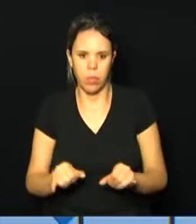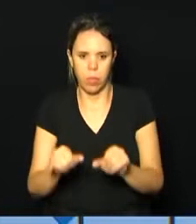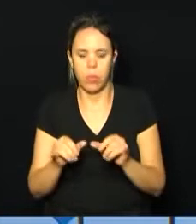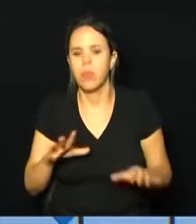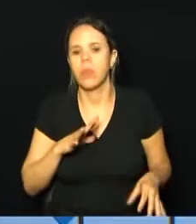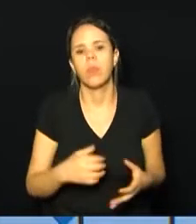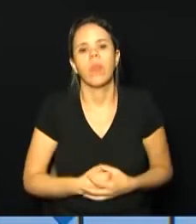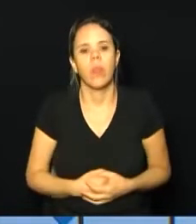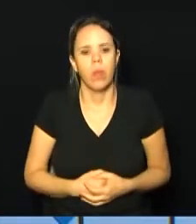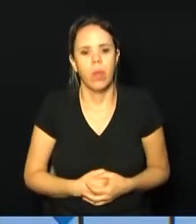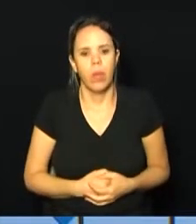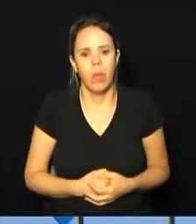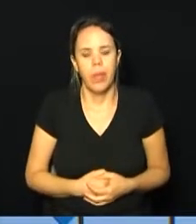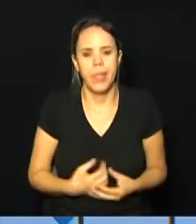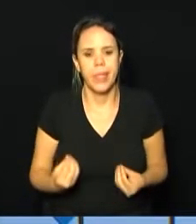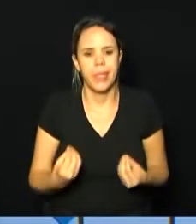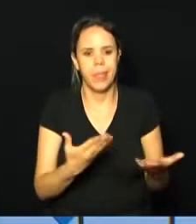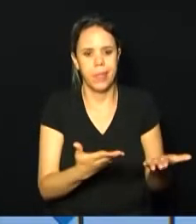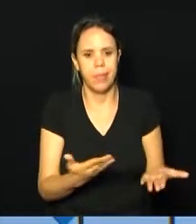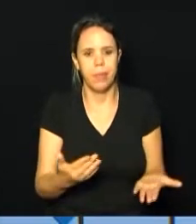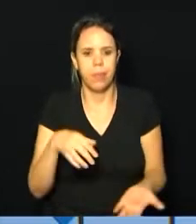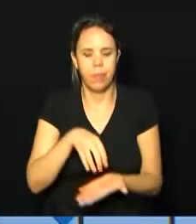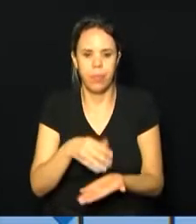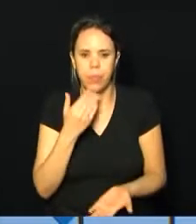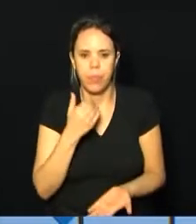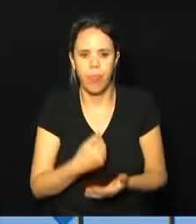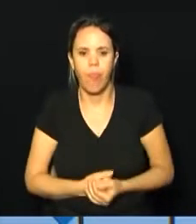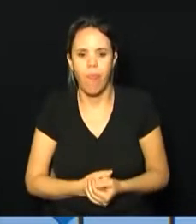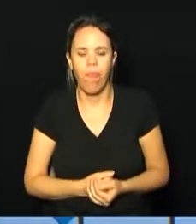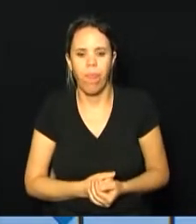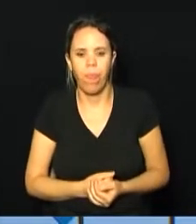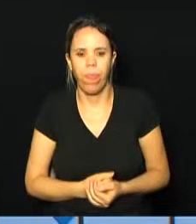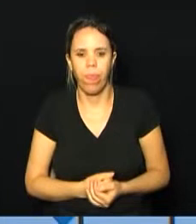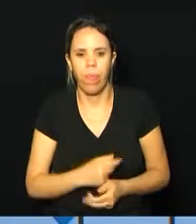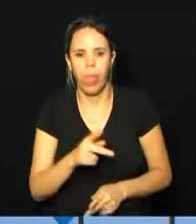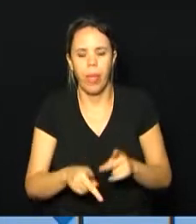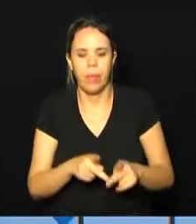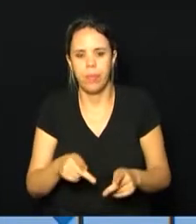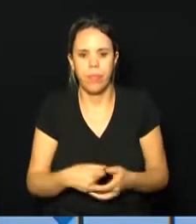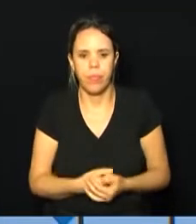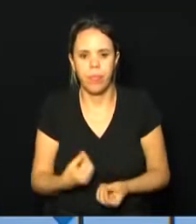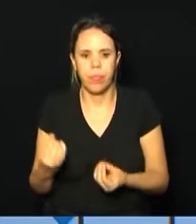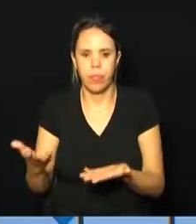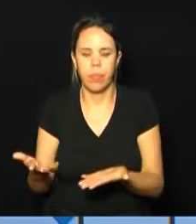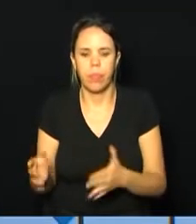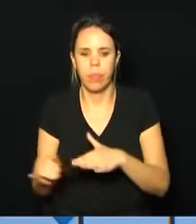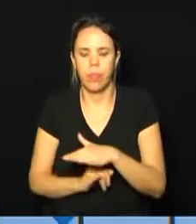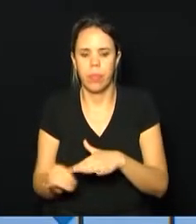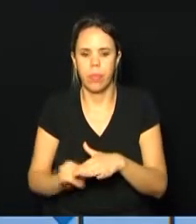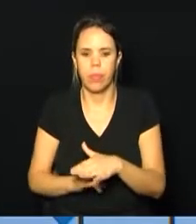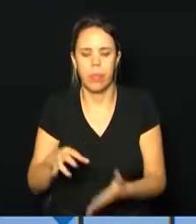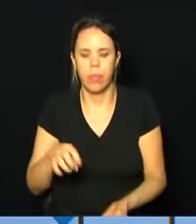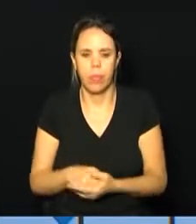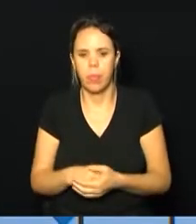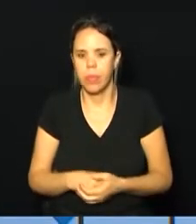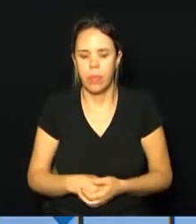da cidade. Eles são encaminhados ao banco de alimentos. Estes, por sua vez, encaminham para as instituições